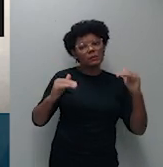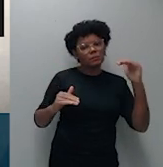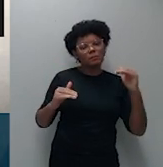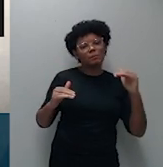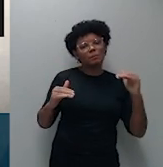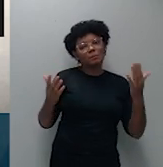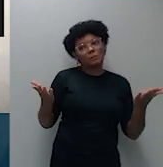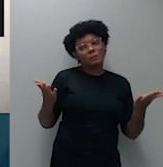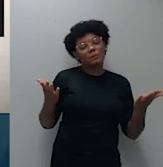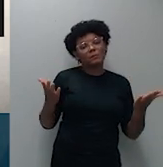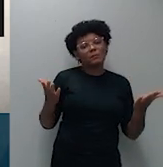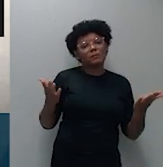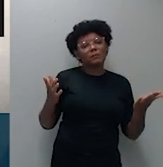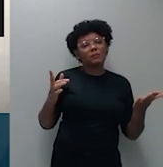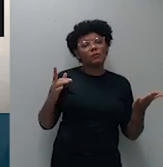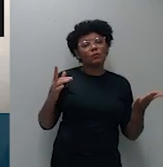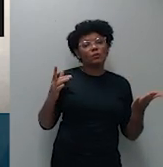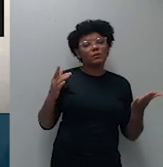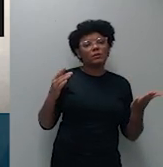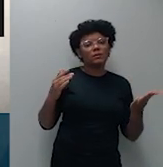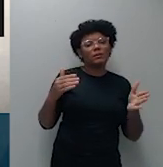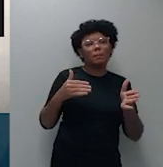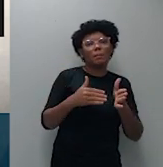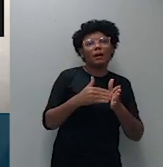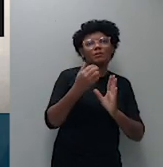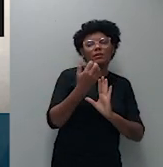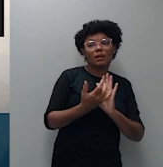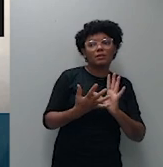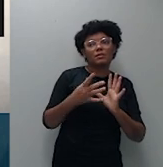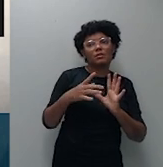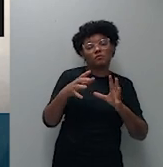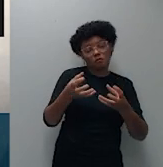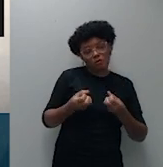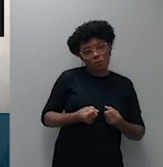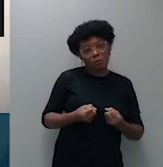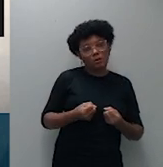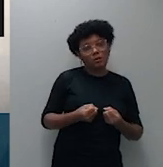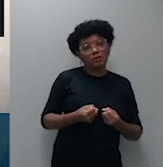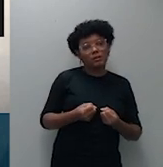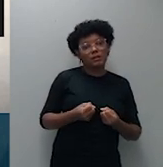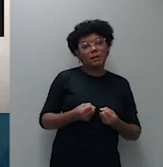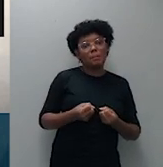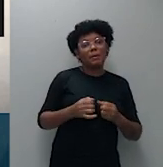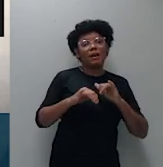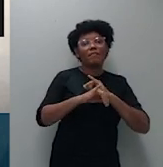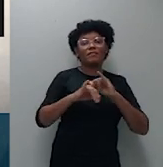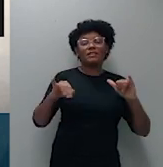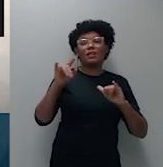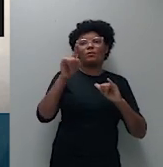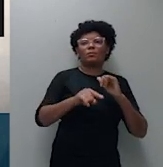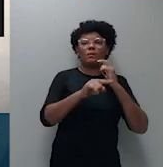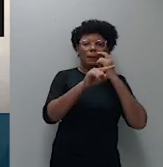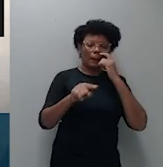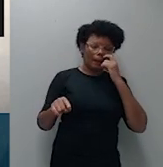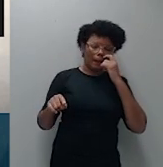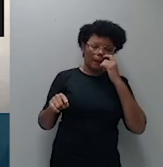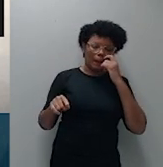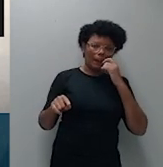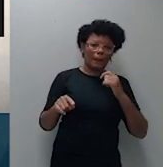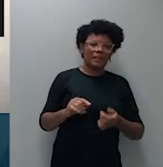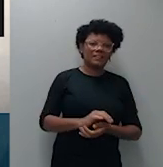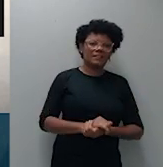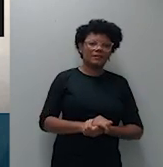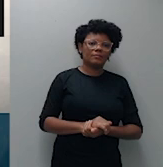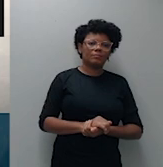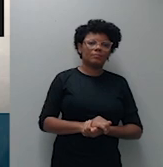despropositado o valor mas vez que os embargos à execução foram acolhidos é para declarar a nulidade do